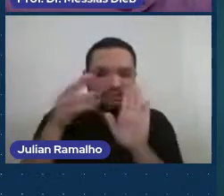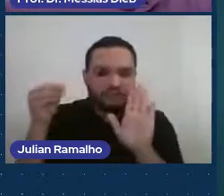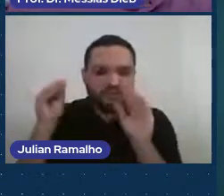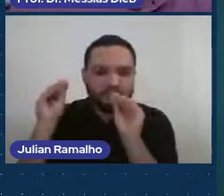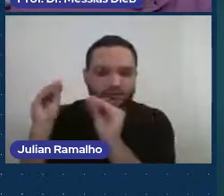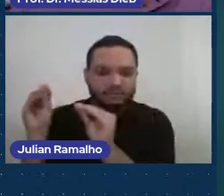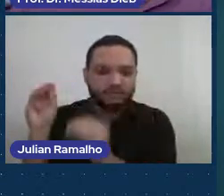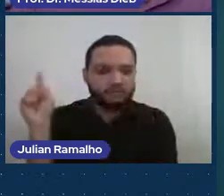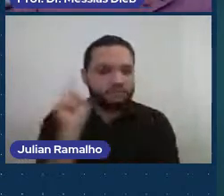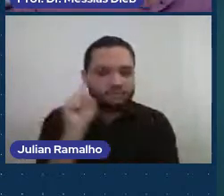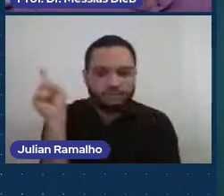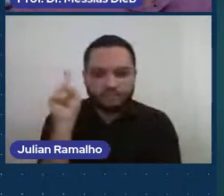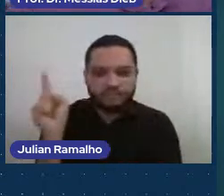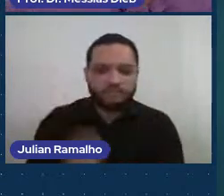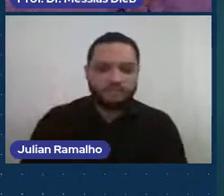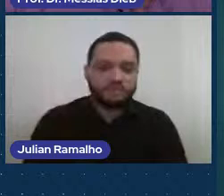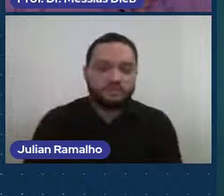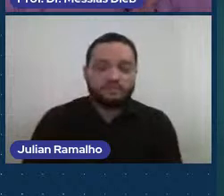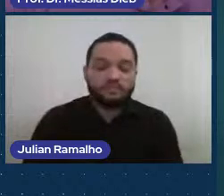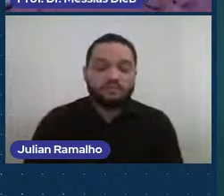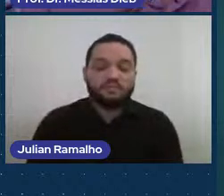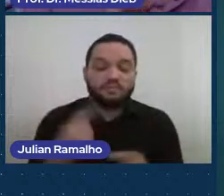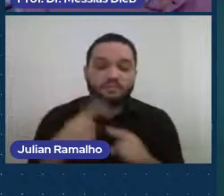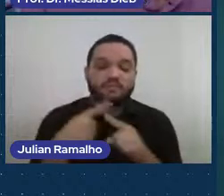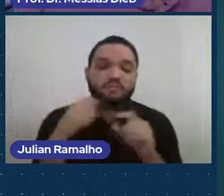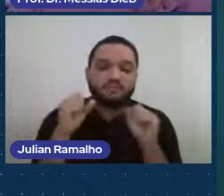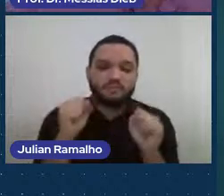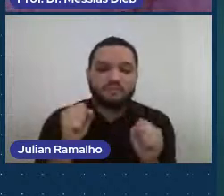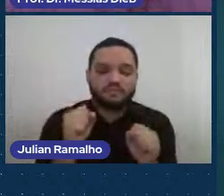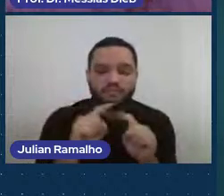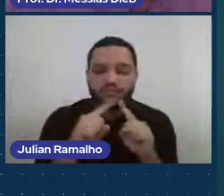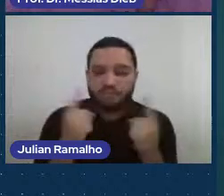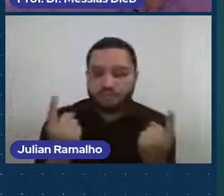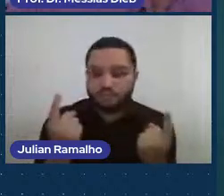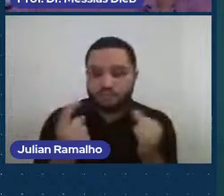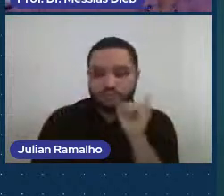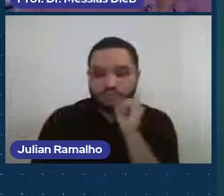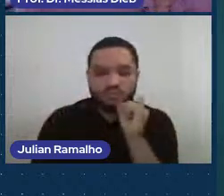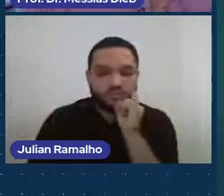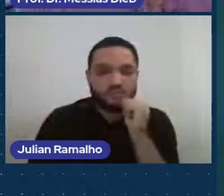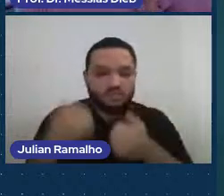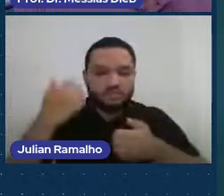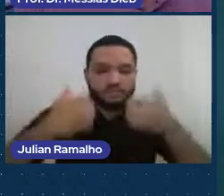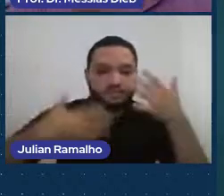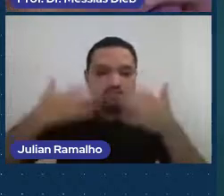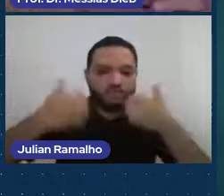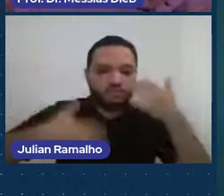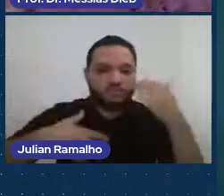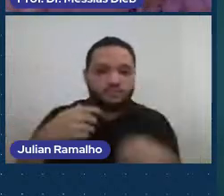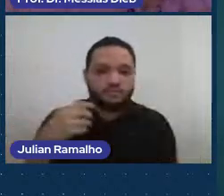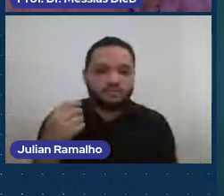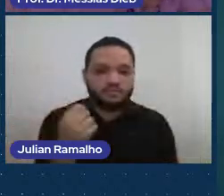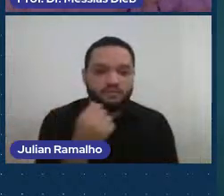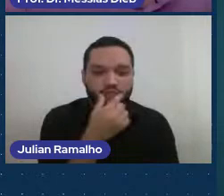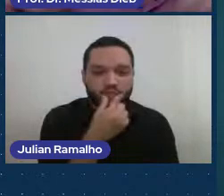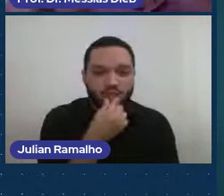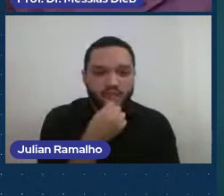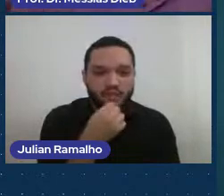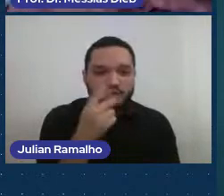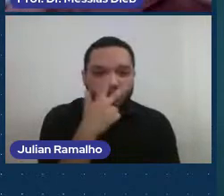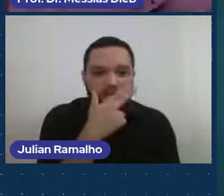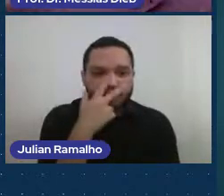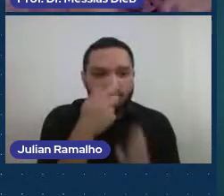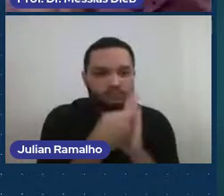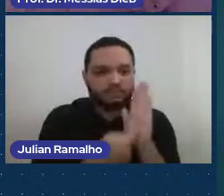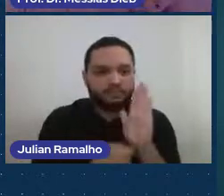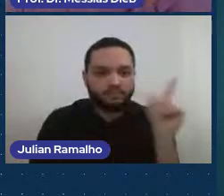no objetivo, porque vocês podem dizer assim, menino, mas nos exemplos que o professor Dieb deu, é só repetir a redação. Não,